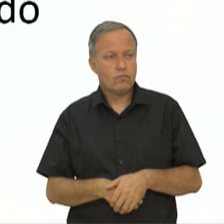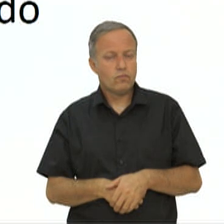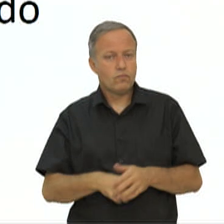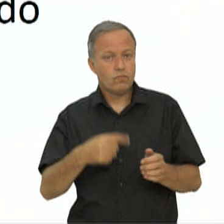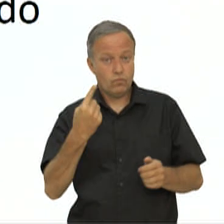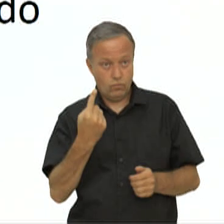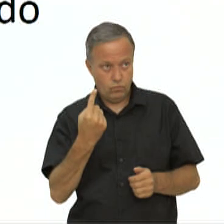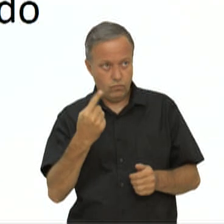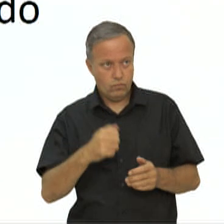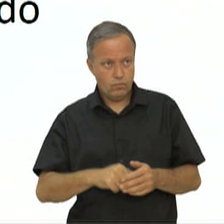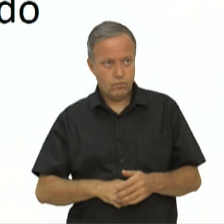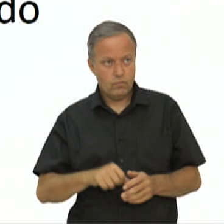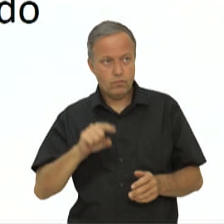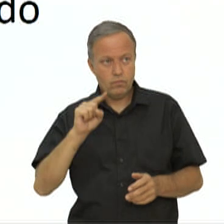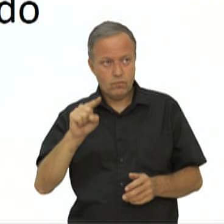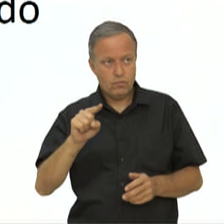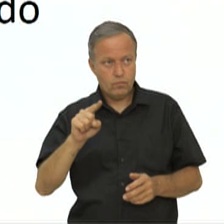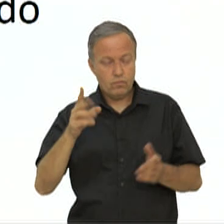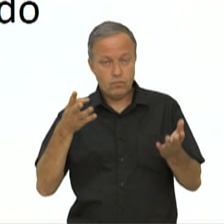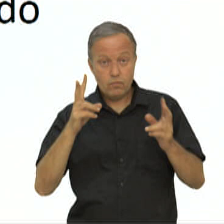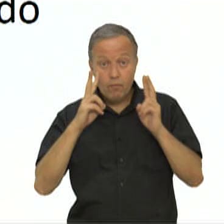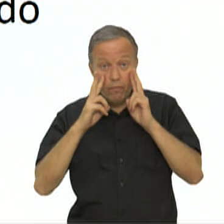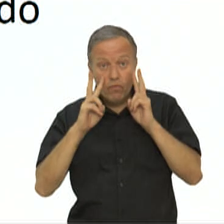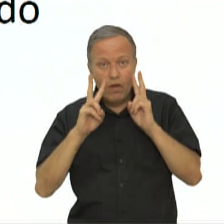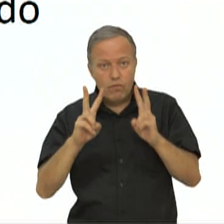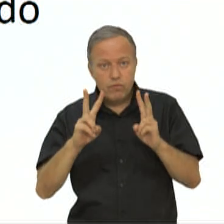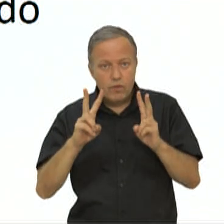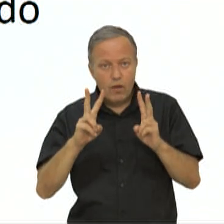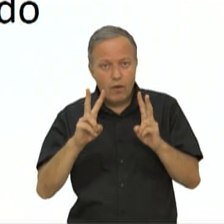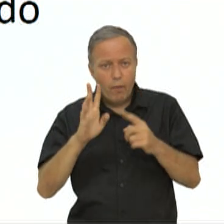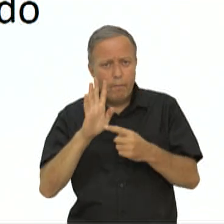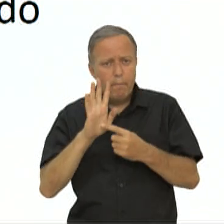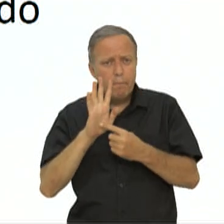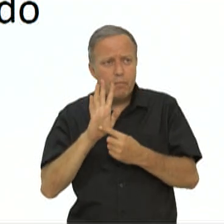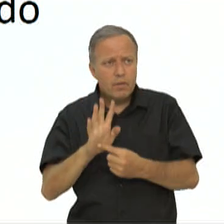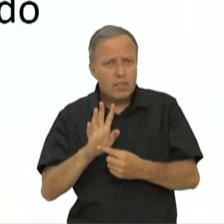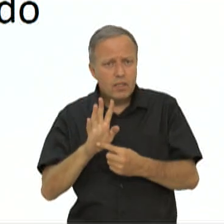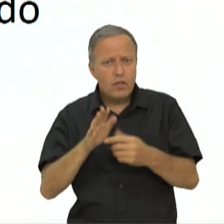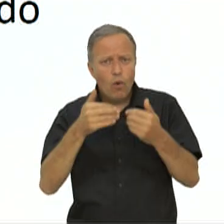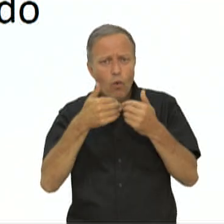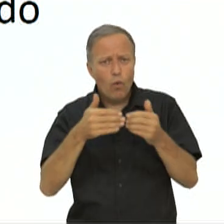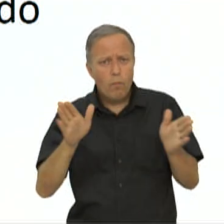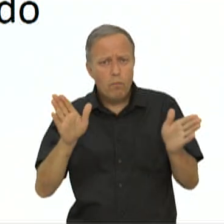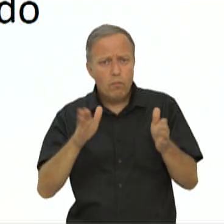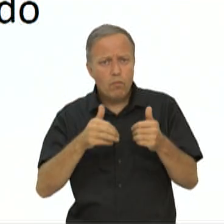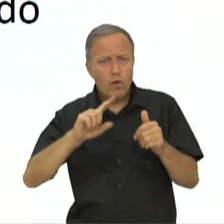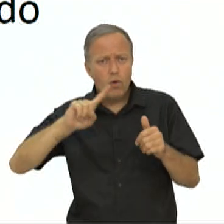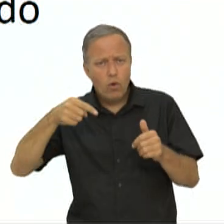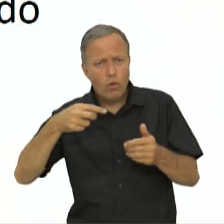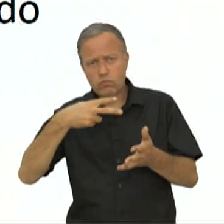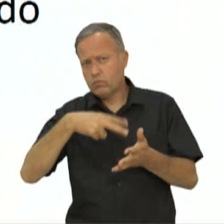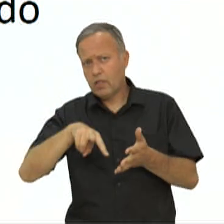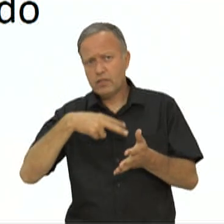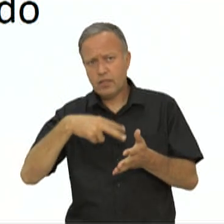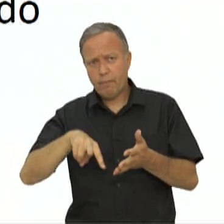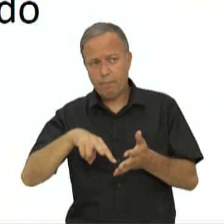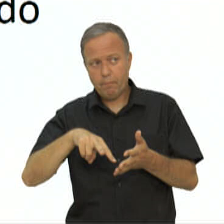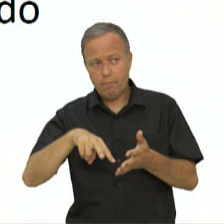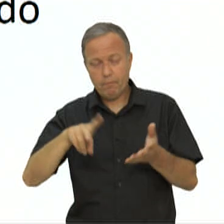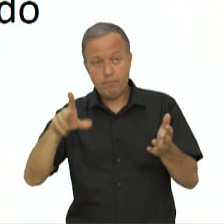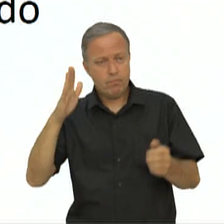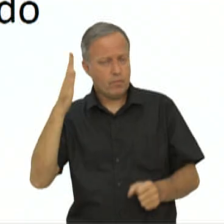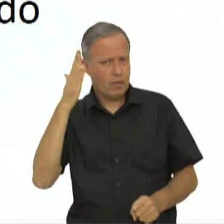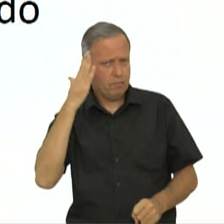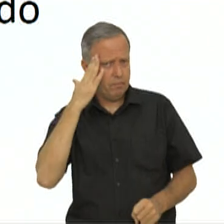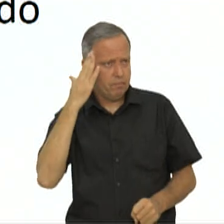Número 1, você já assistiu alguma apresentação de balé ou outro tipo de dança? Então pensa